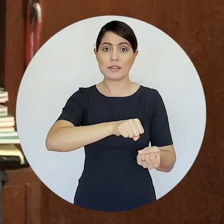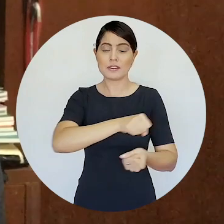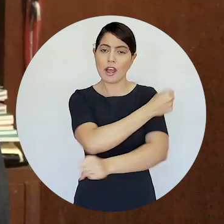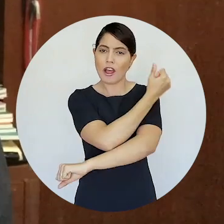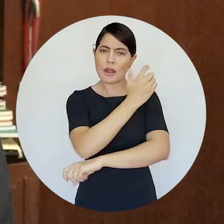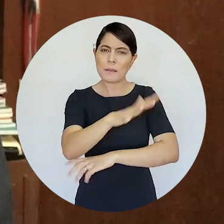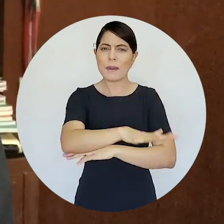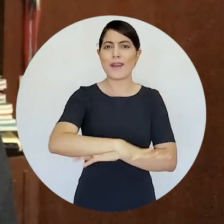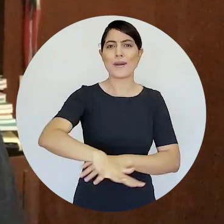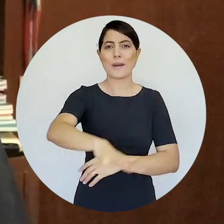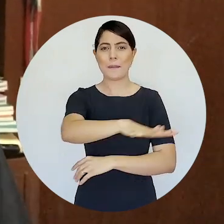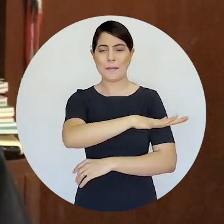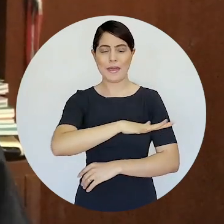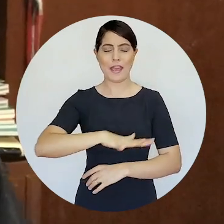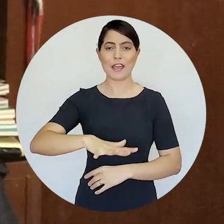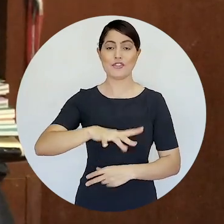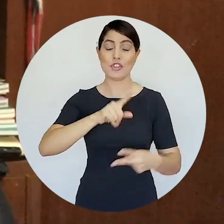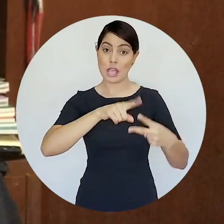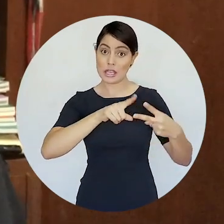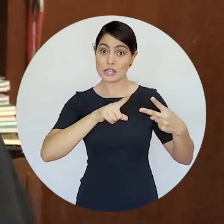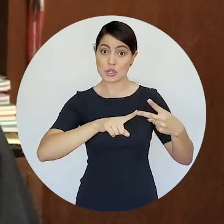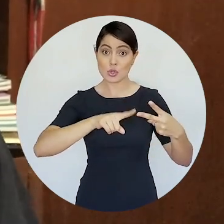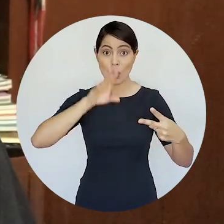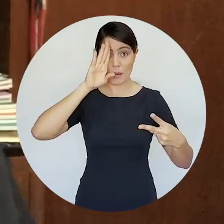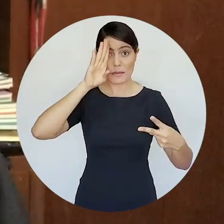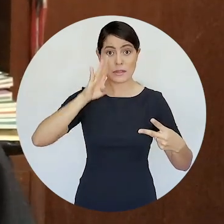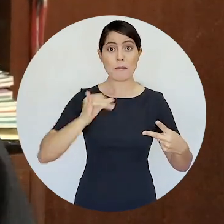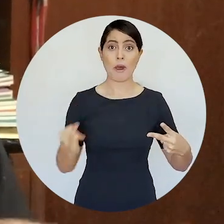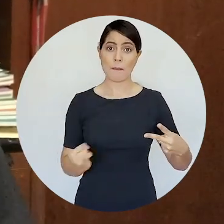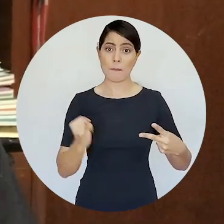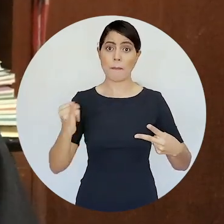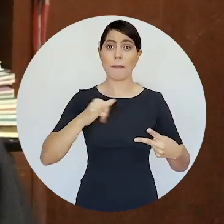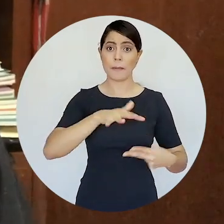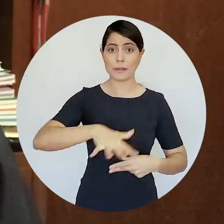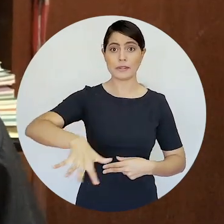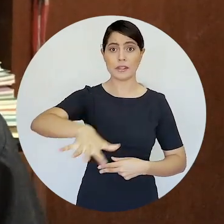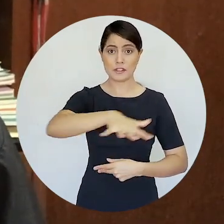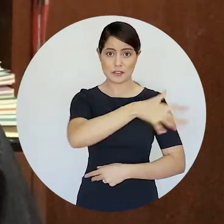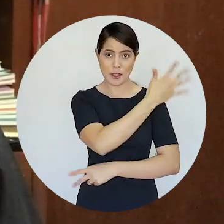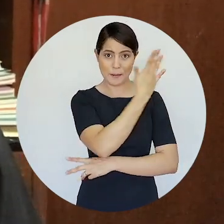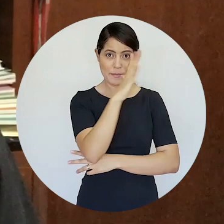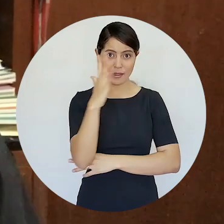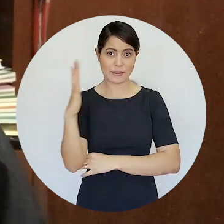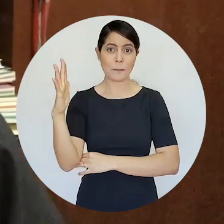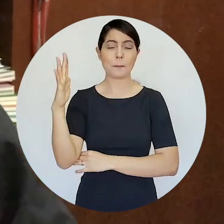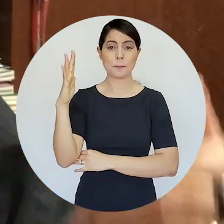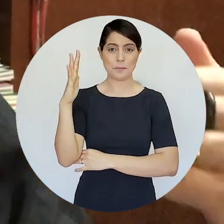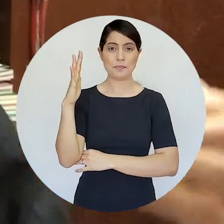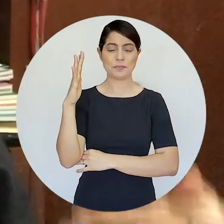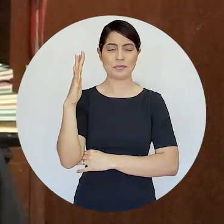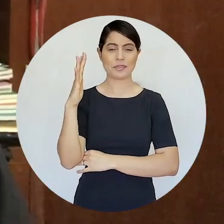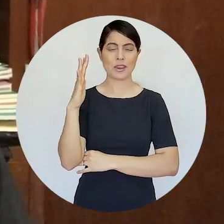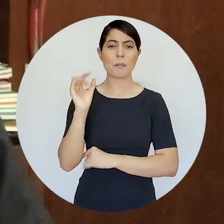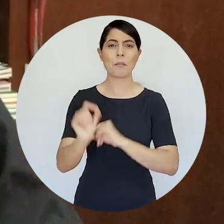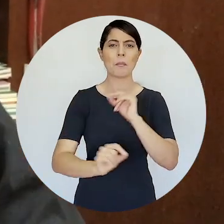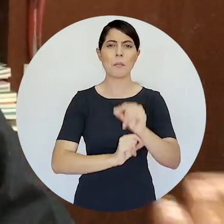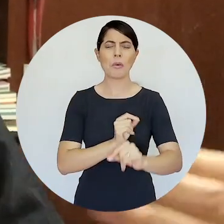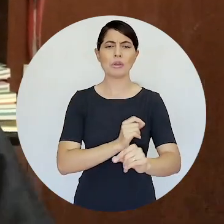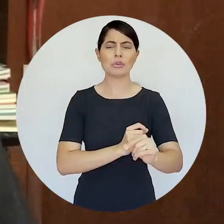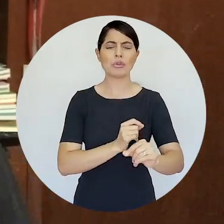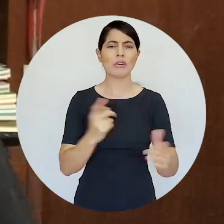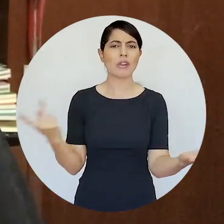Meio Ambiente, tá certo, com os seus órgãos para o exercício do poder de polícia ambiental. O que aconteceu e o que